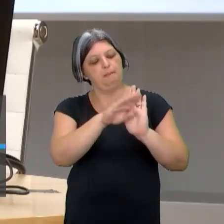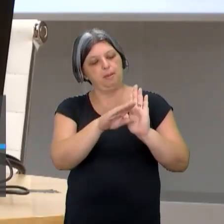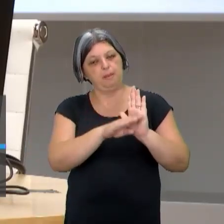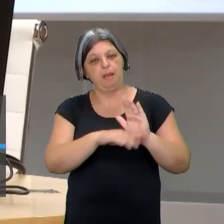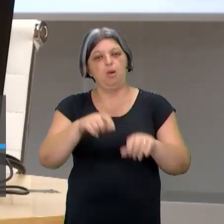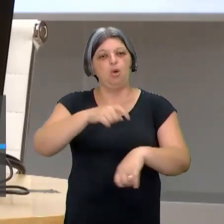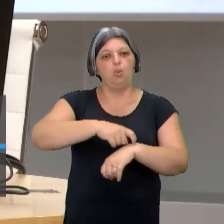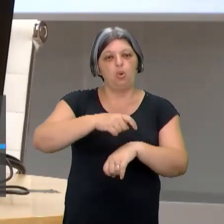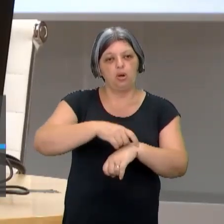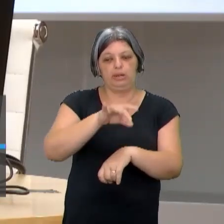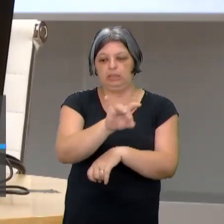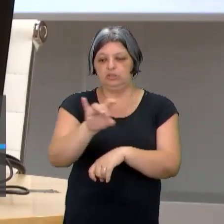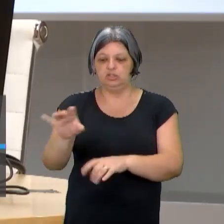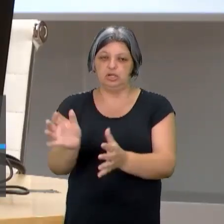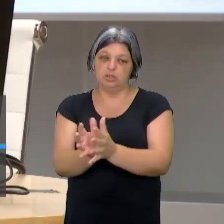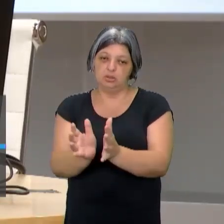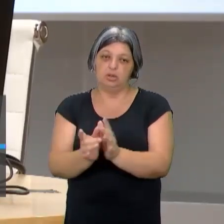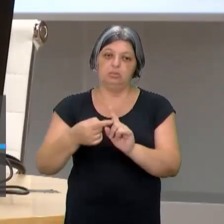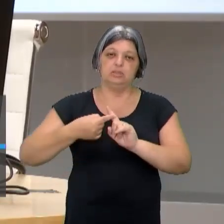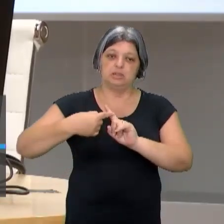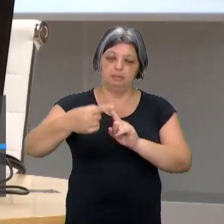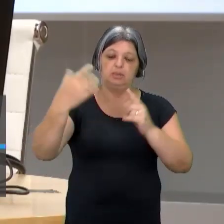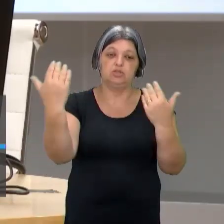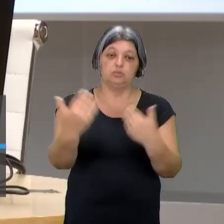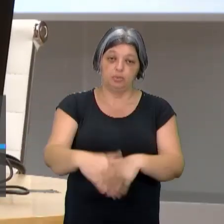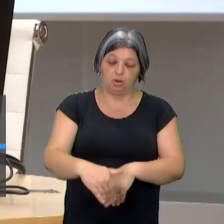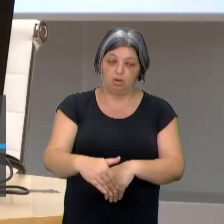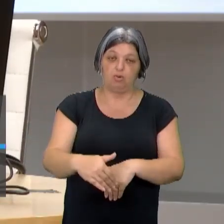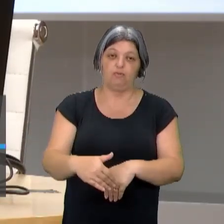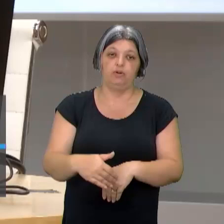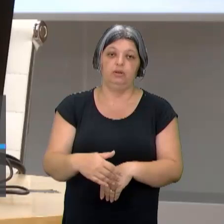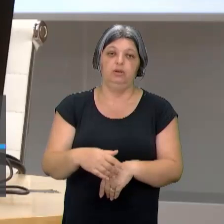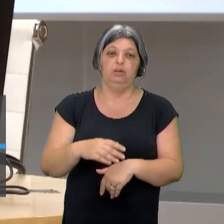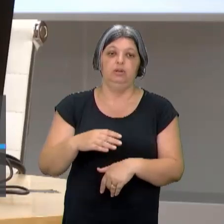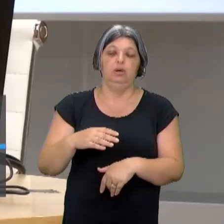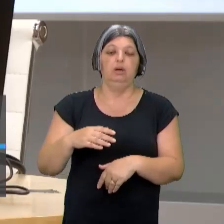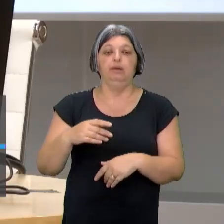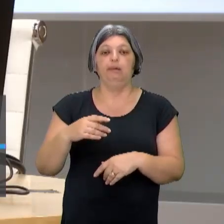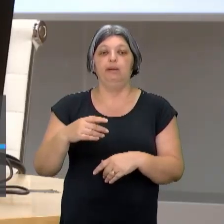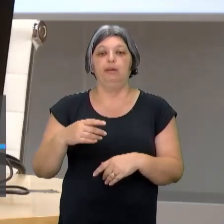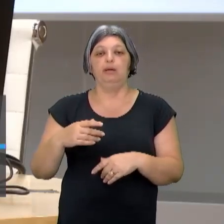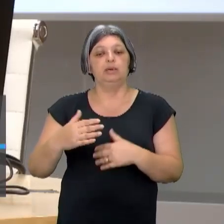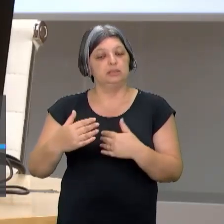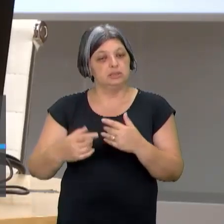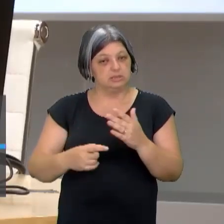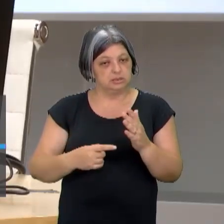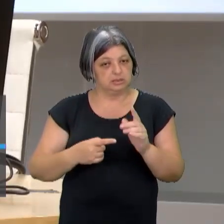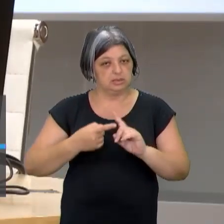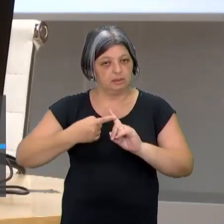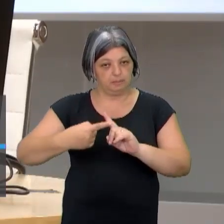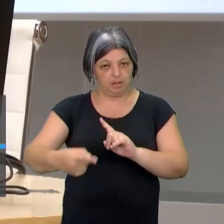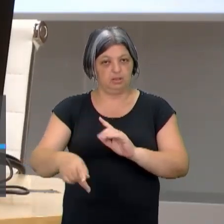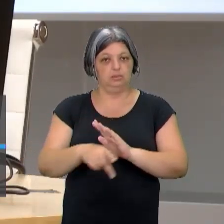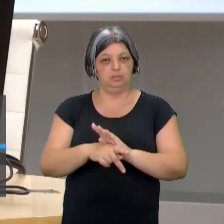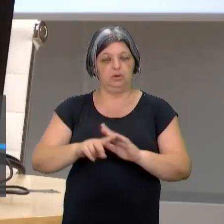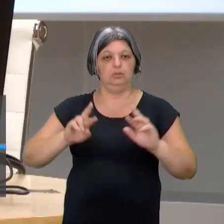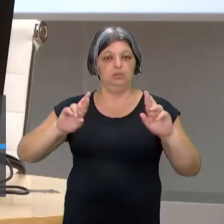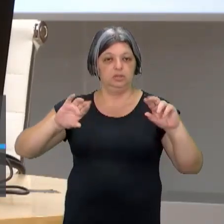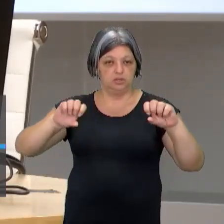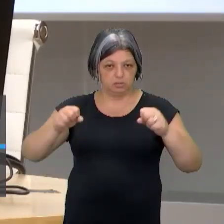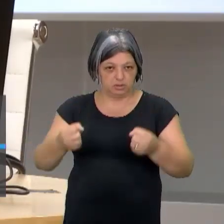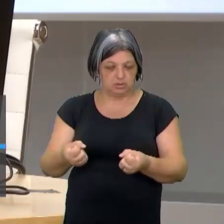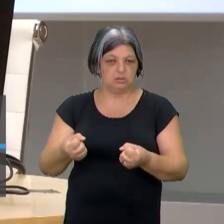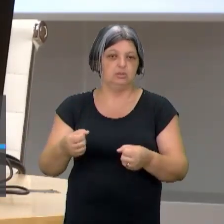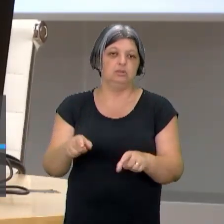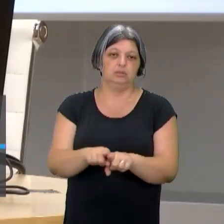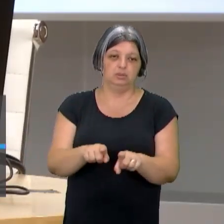horário de cada turma, a semana de provas, quando que vai ser a semana de recuperação, os feriados, enfim, os